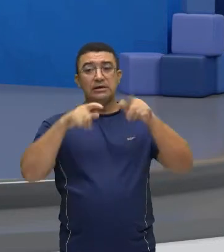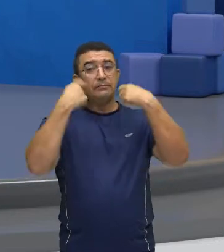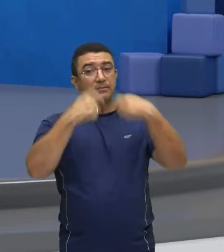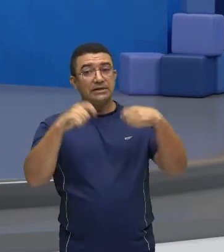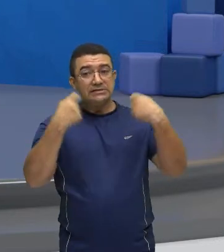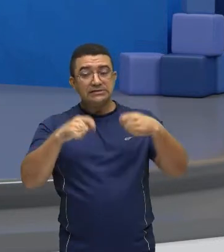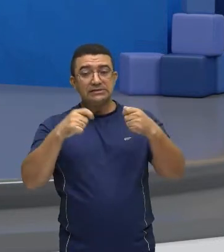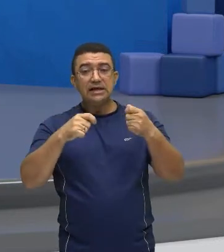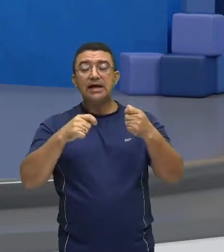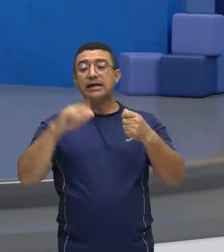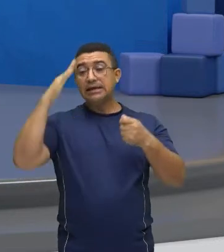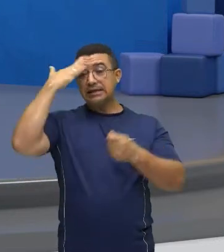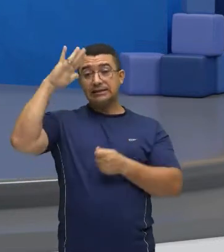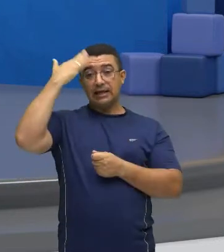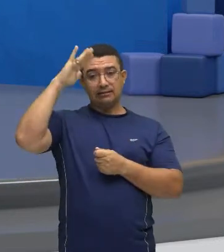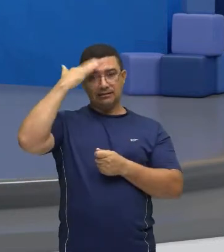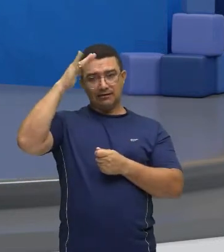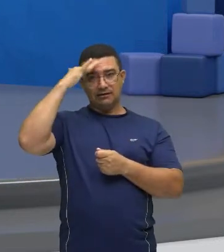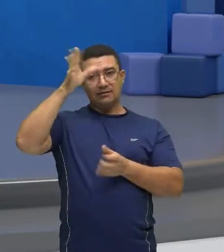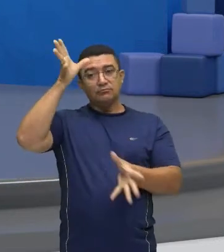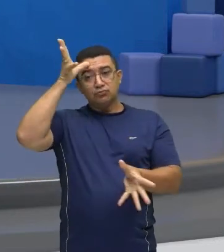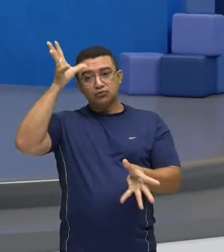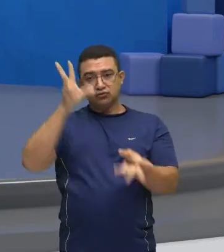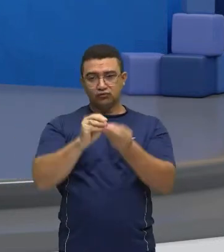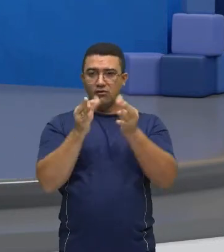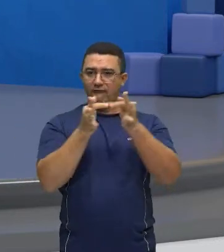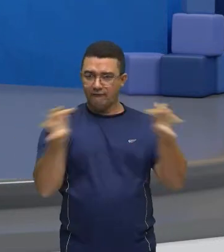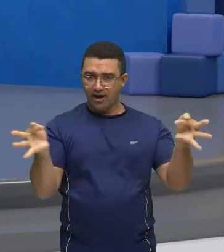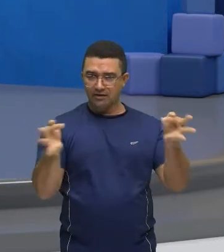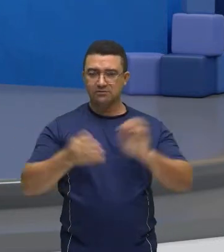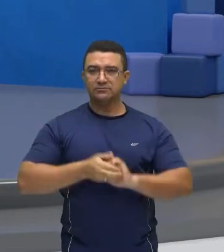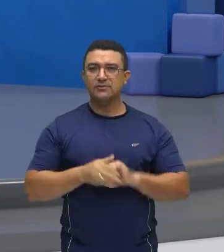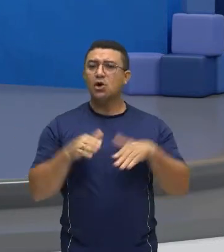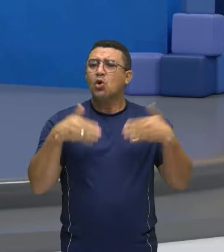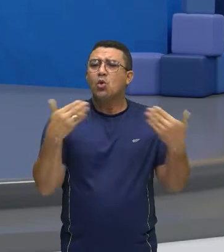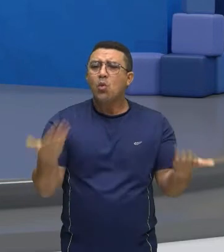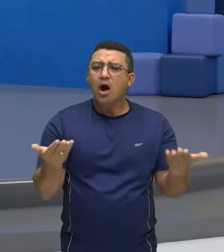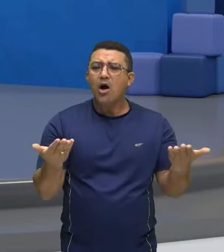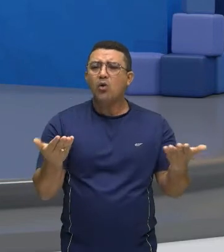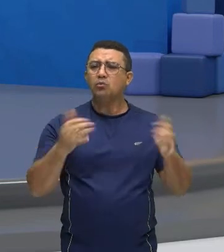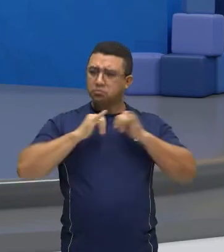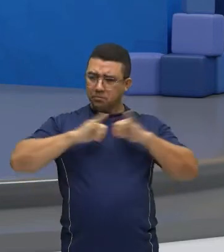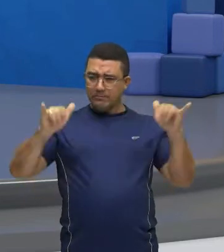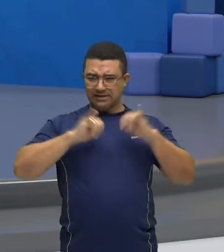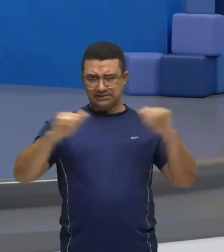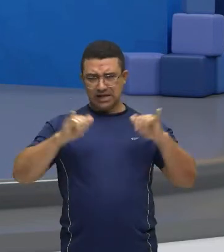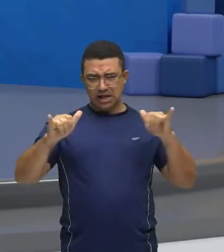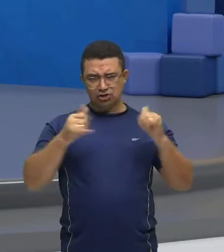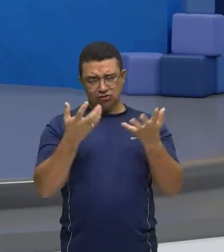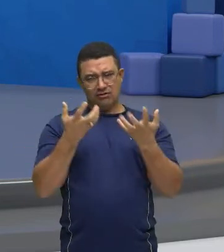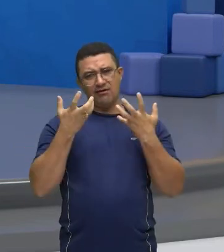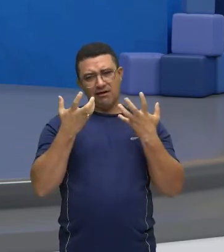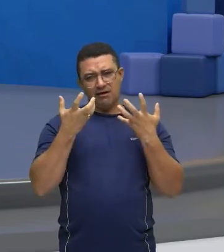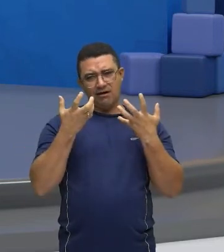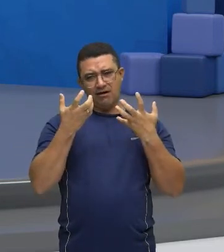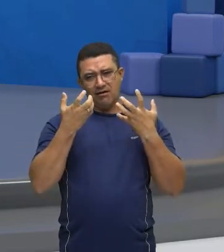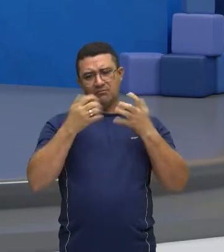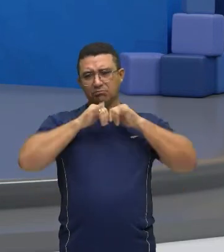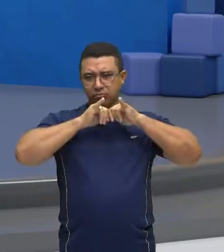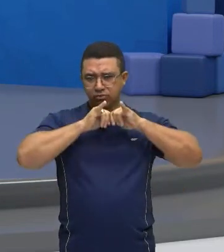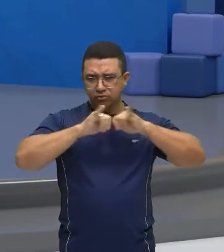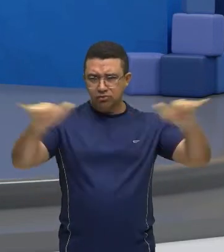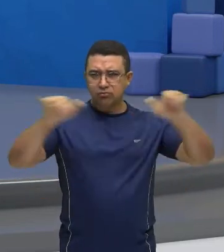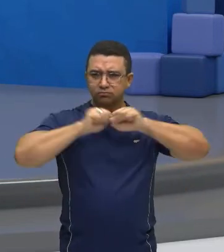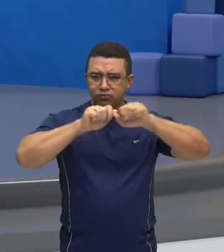a interpretação desse ditado popular. Qual é a mensagem que esse ditado popular está trazendo